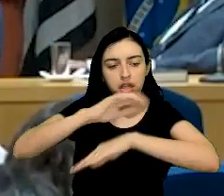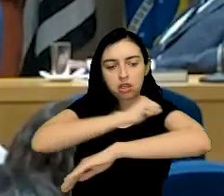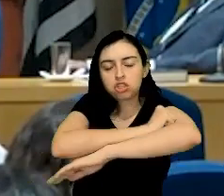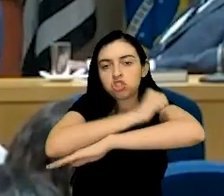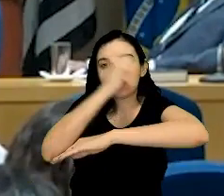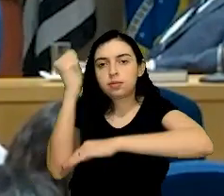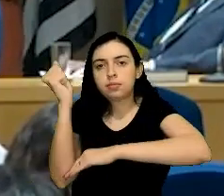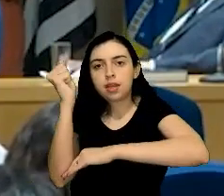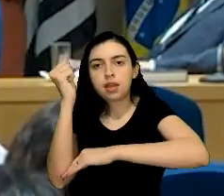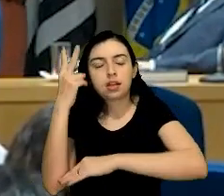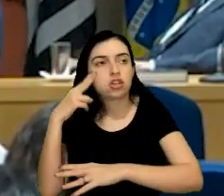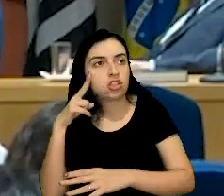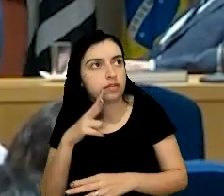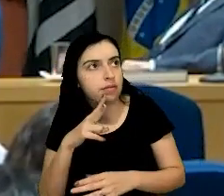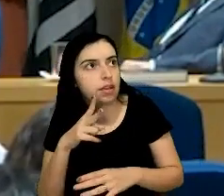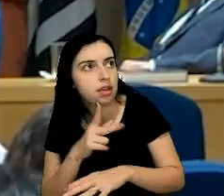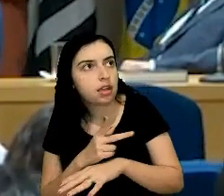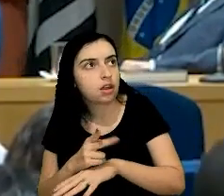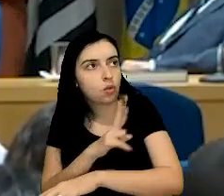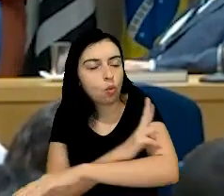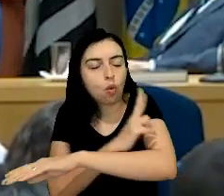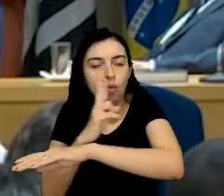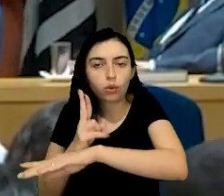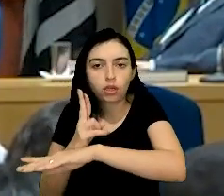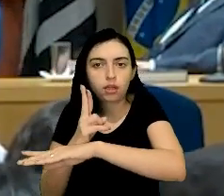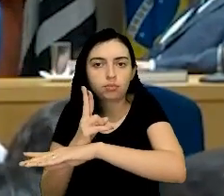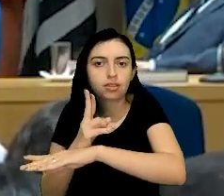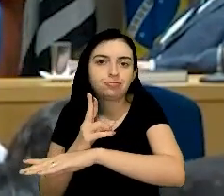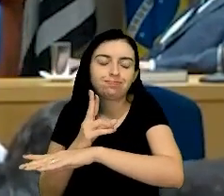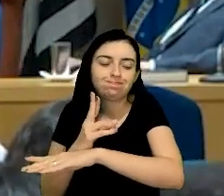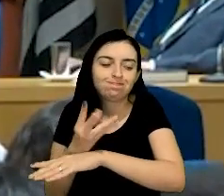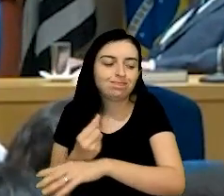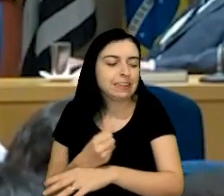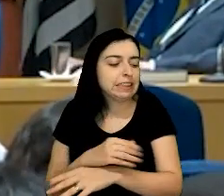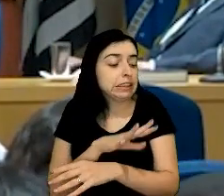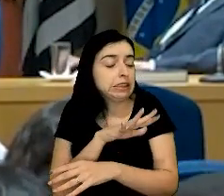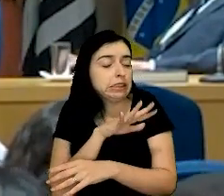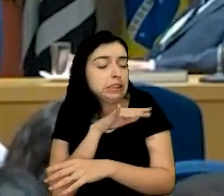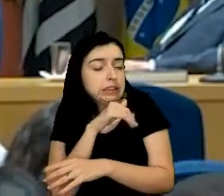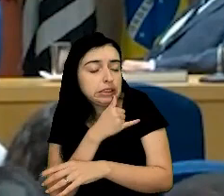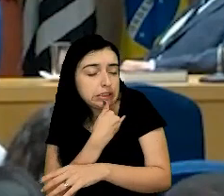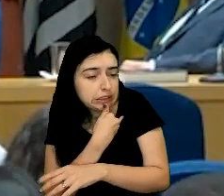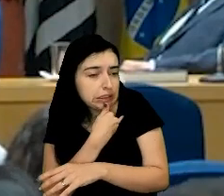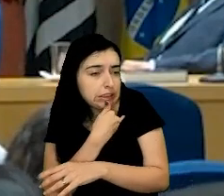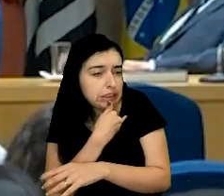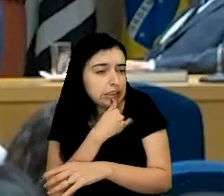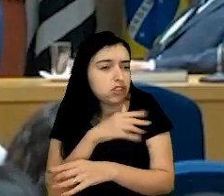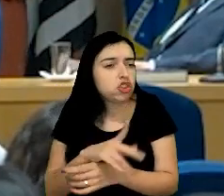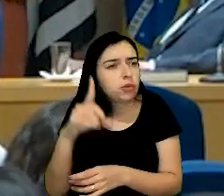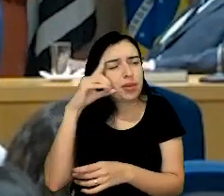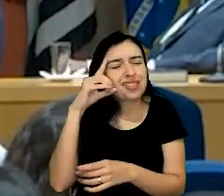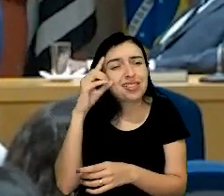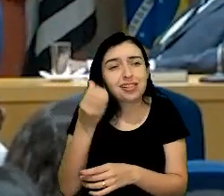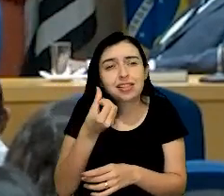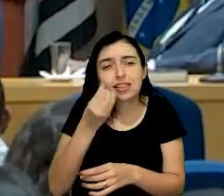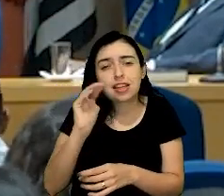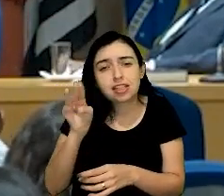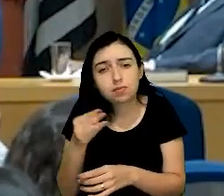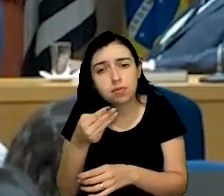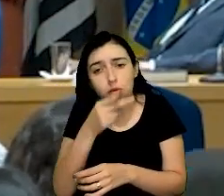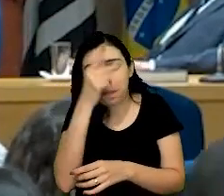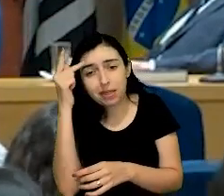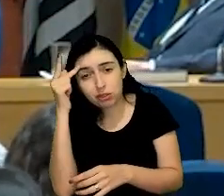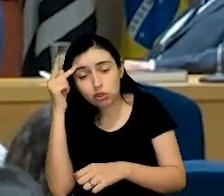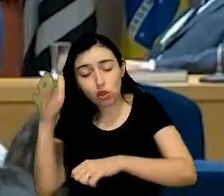visitarem Roraima, realmente penoso pensar que tem 6 mil pessoas ainda na rua,